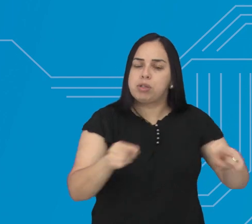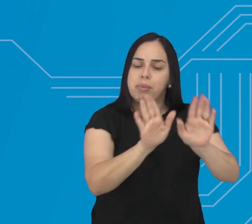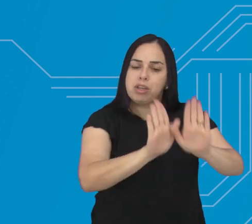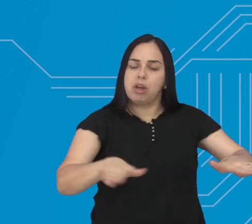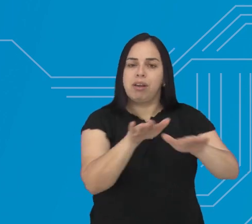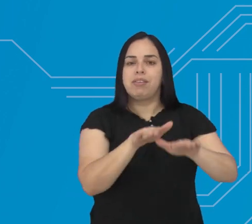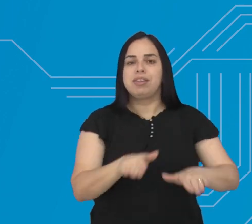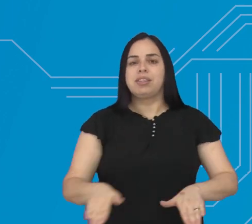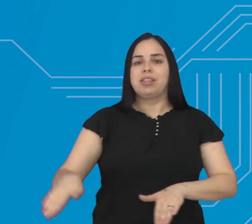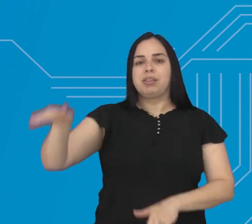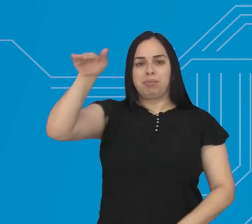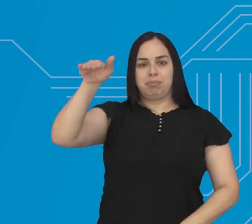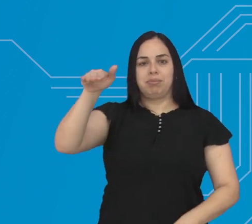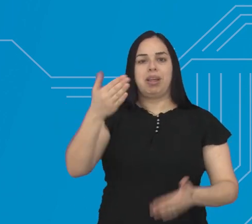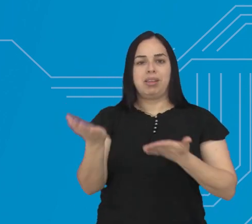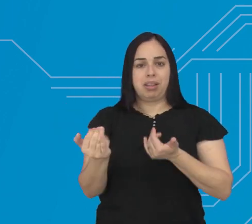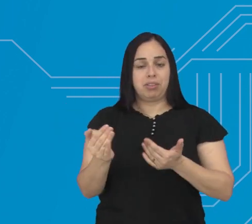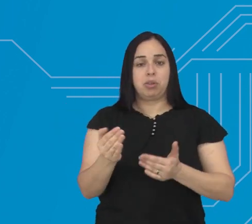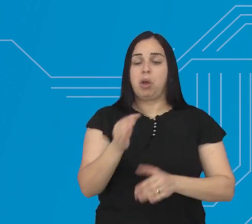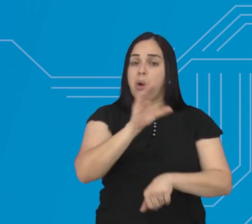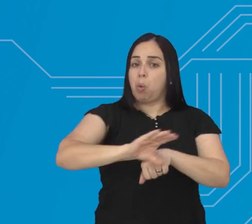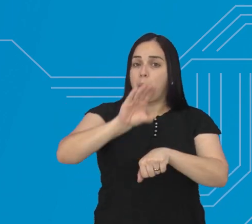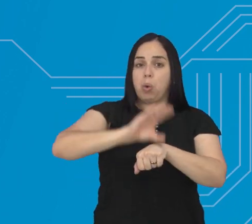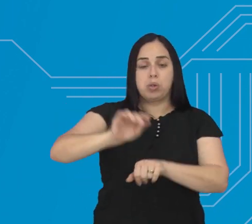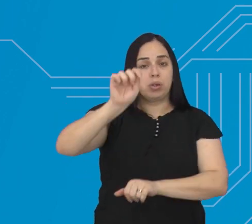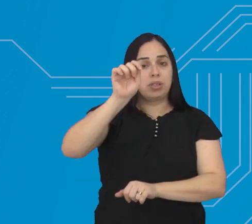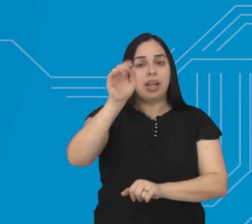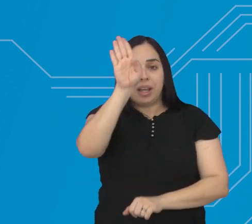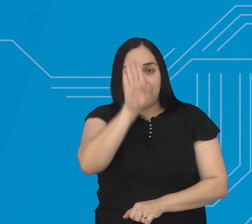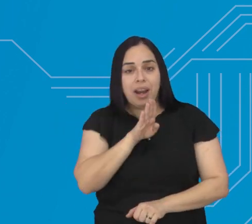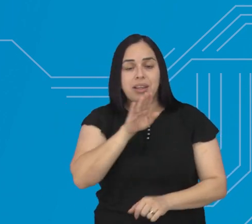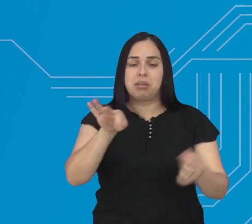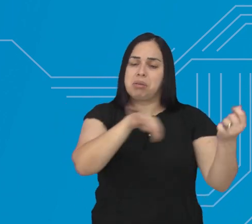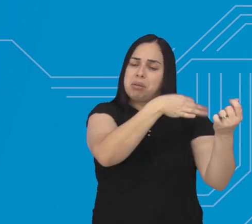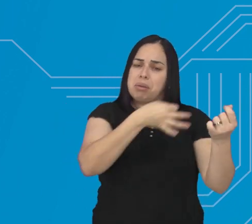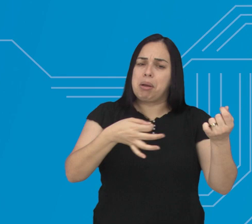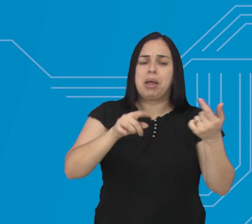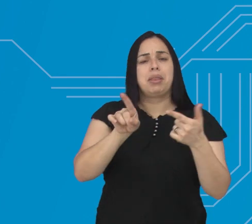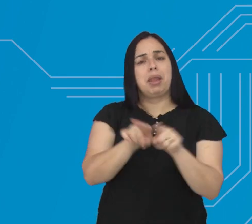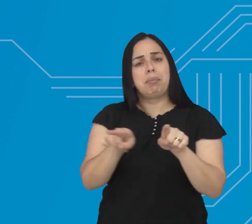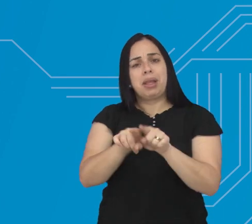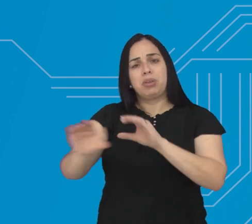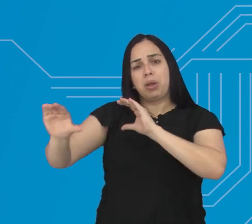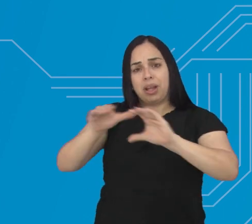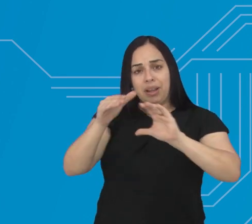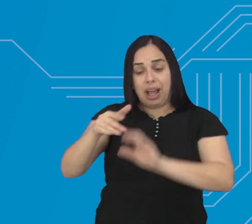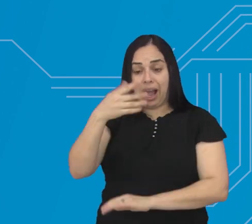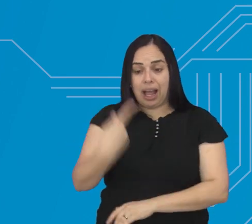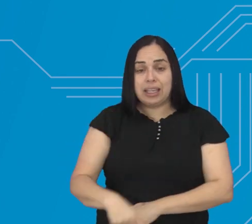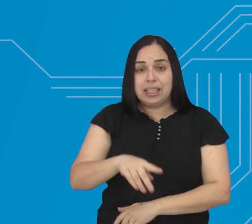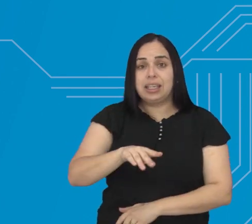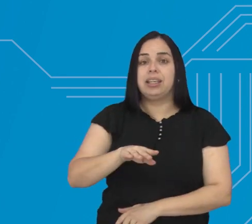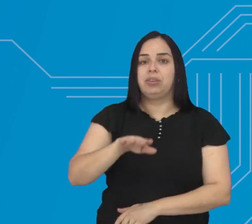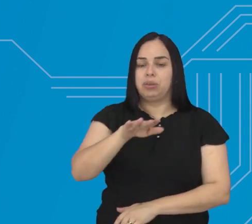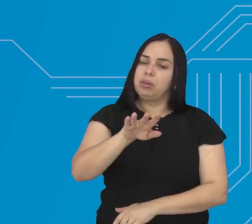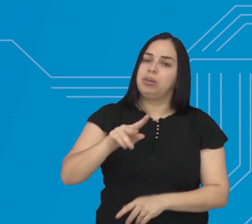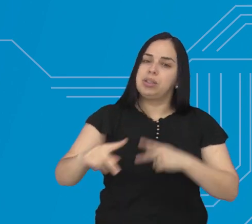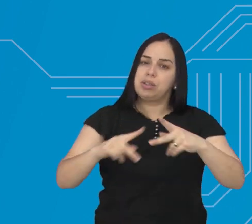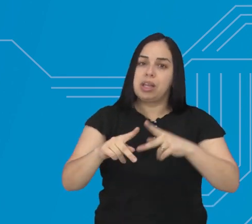jovens e crianças. São cursos gratuitos em vários instrumentos e também de canto. Aqui na nossa região são mais